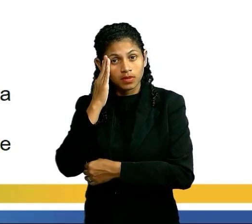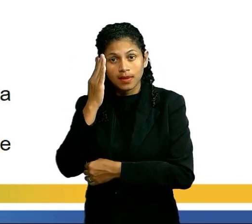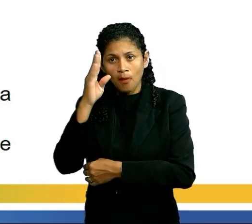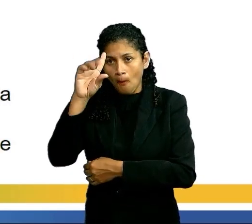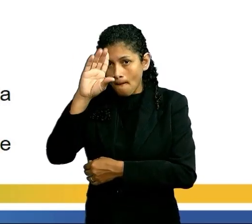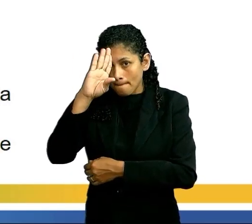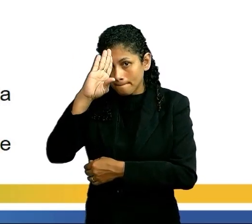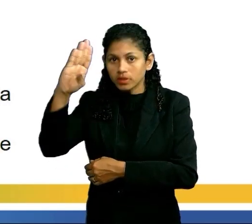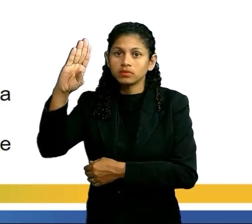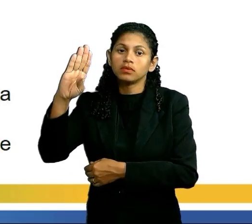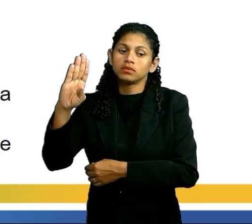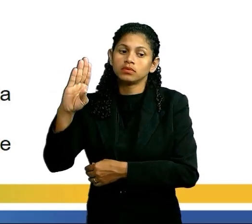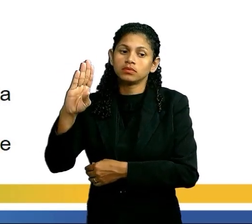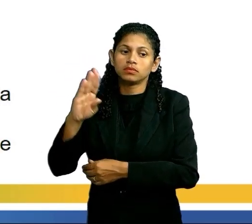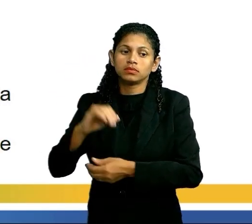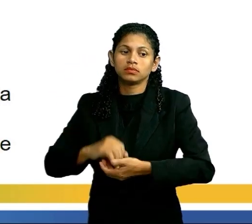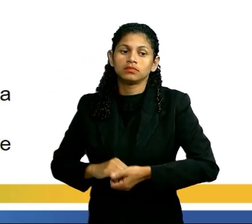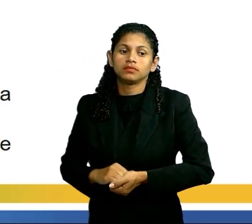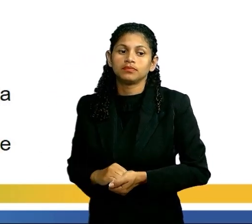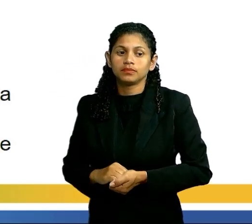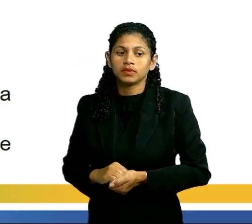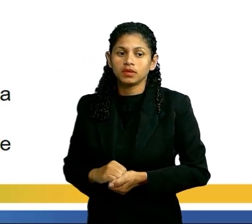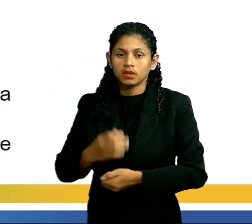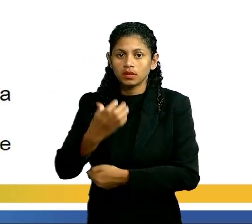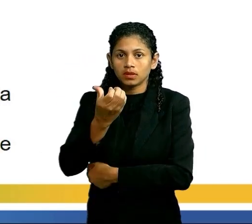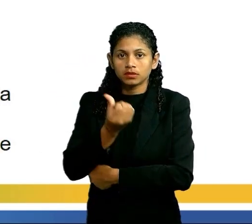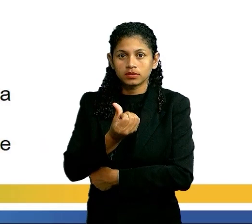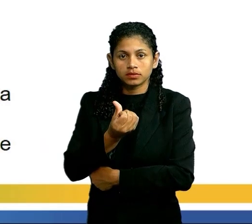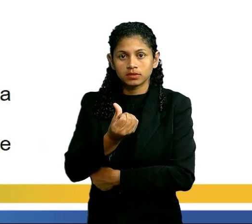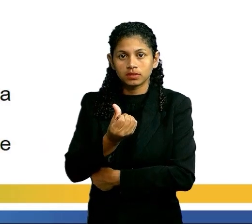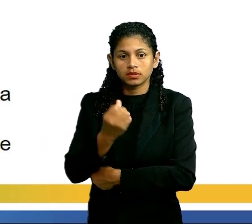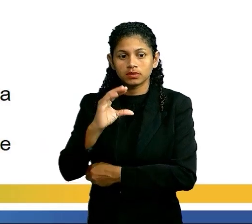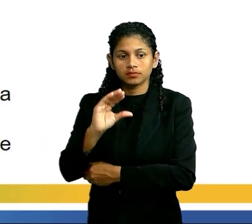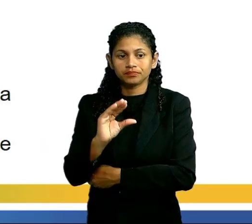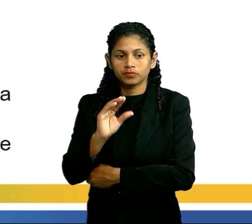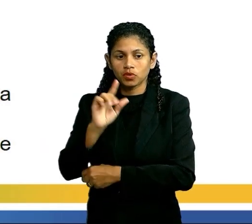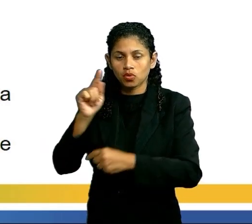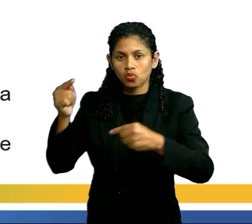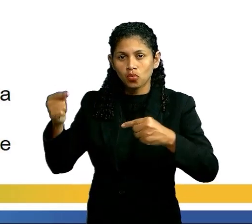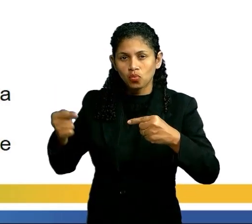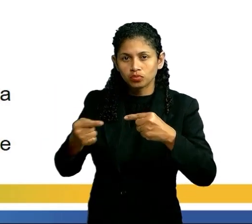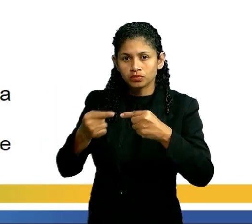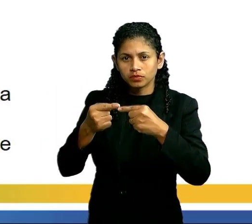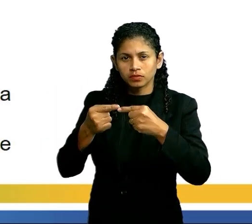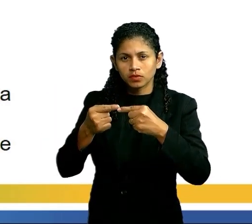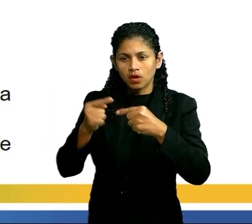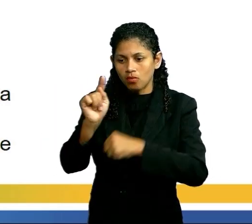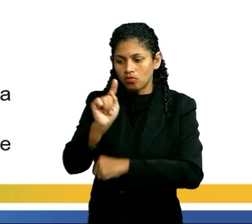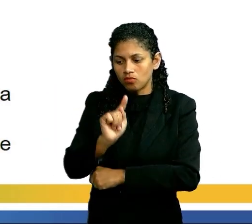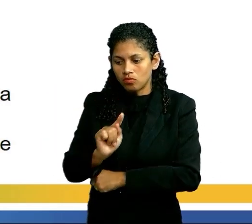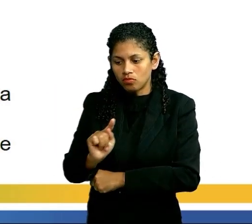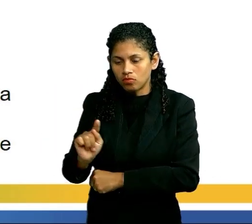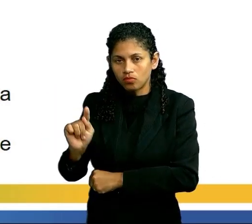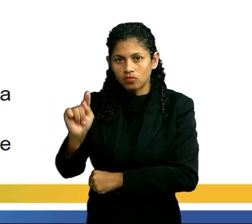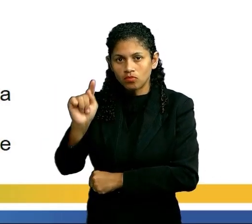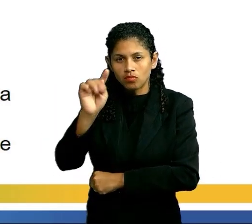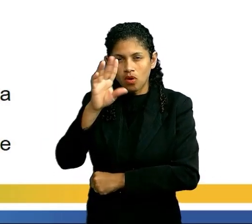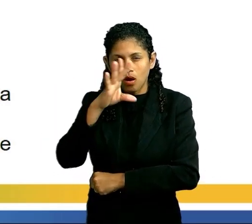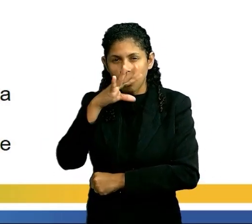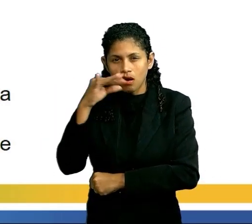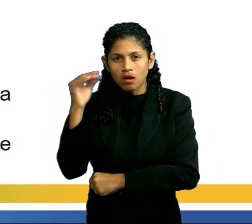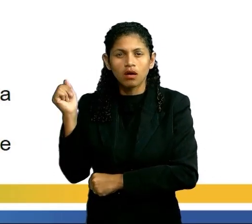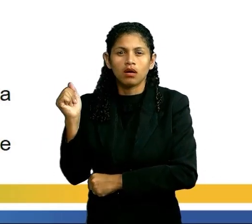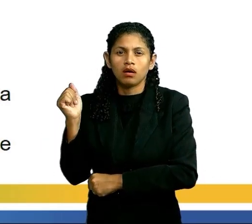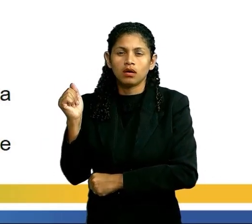Então, C, 6 carbonos conectados a um anel aromático. Será que é